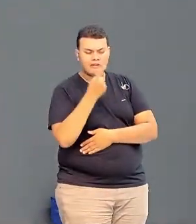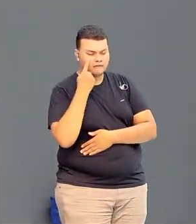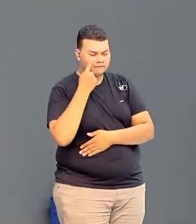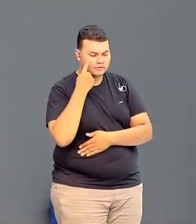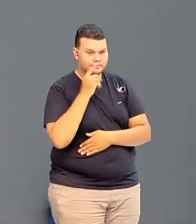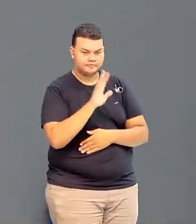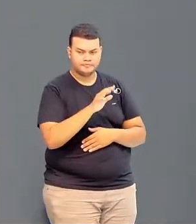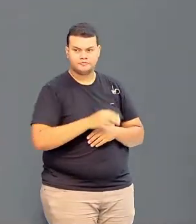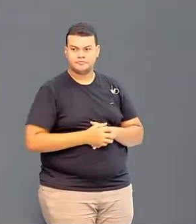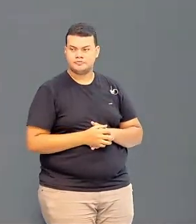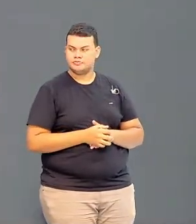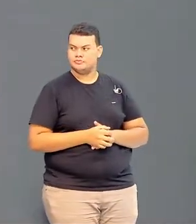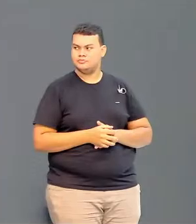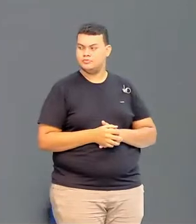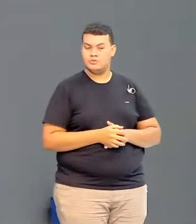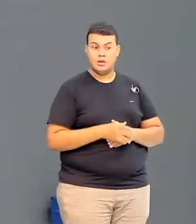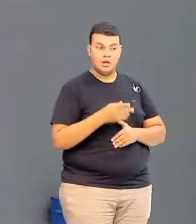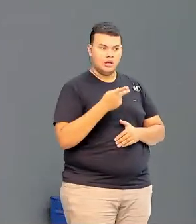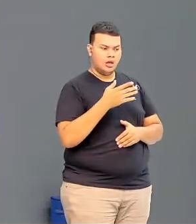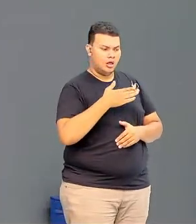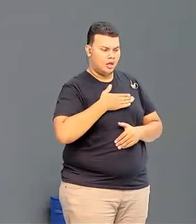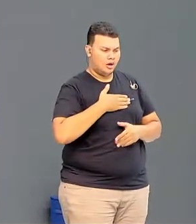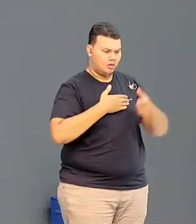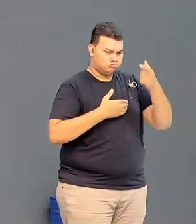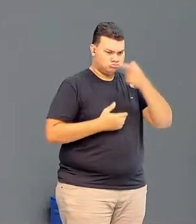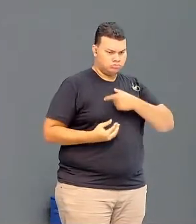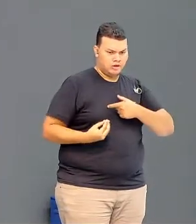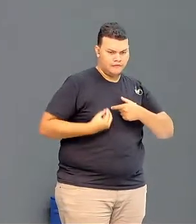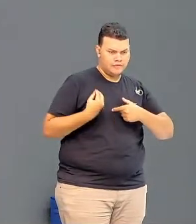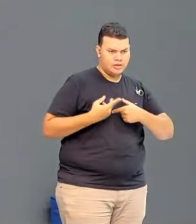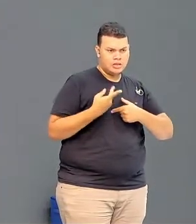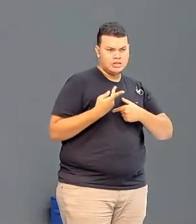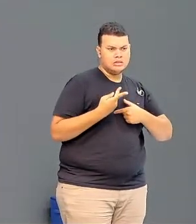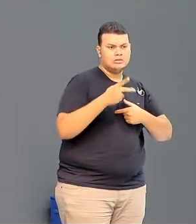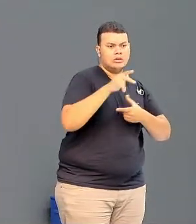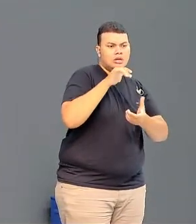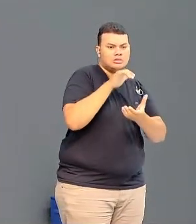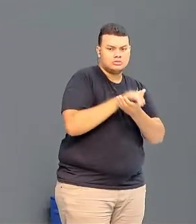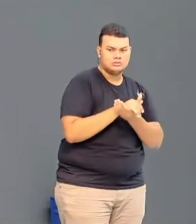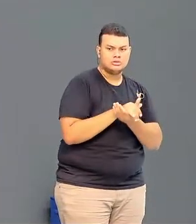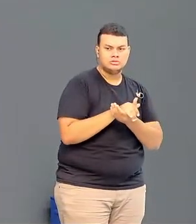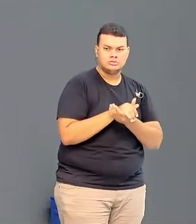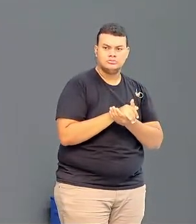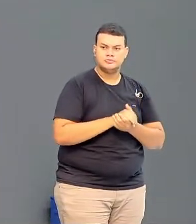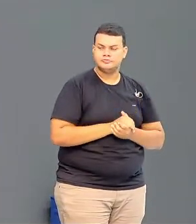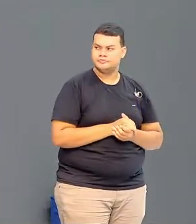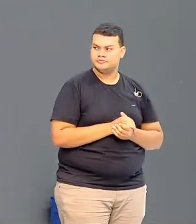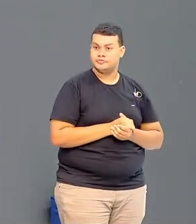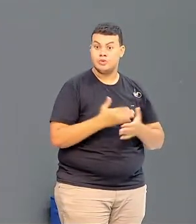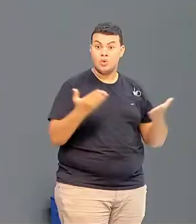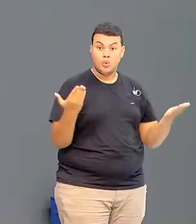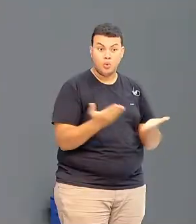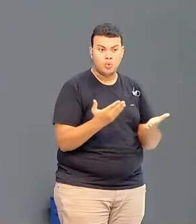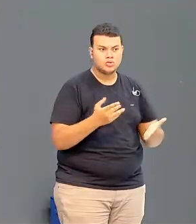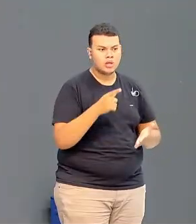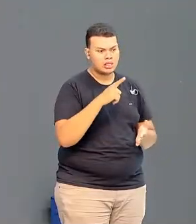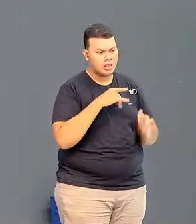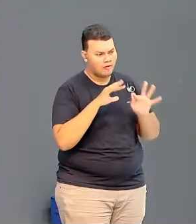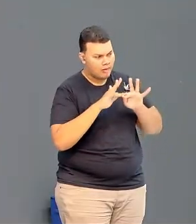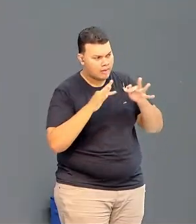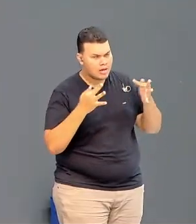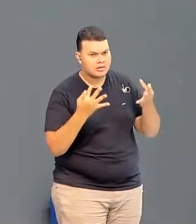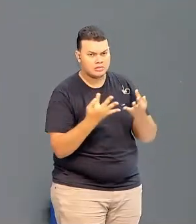Observe na sua vida, no seu casamento. Hoje você tem sua